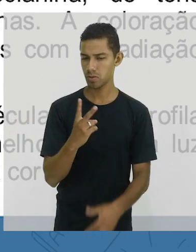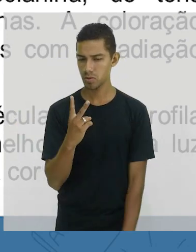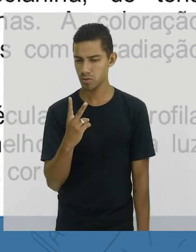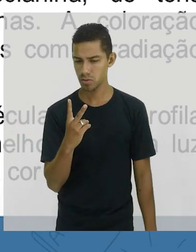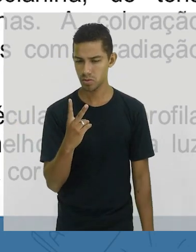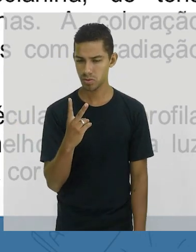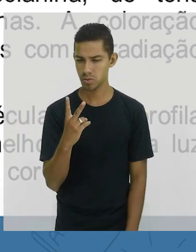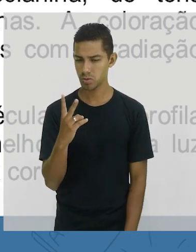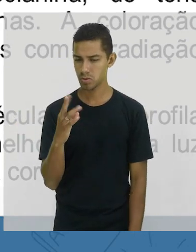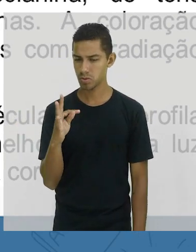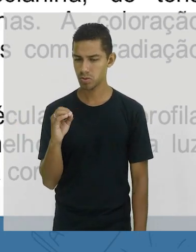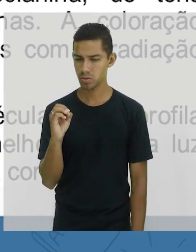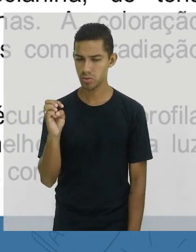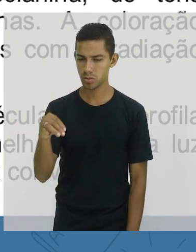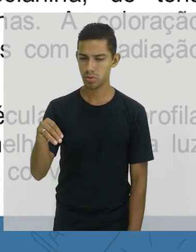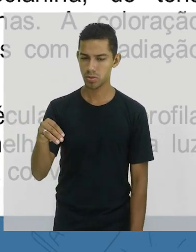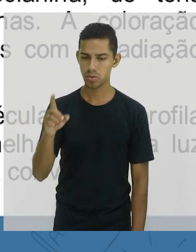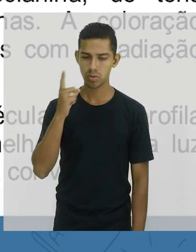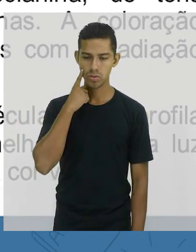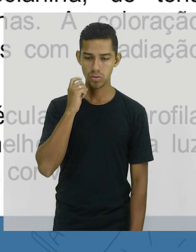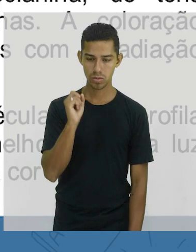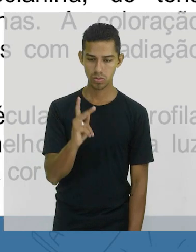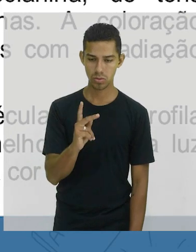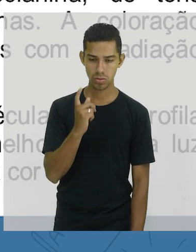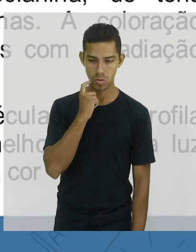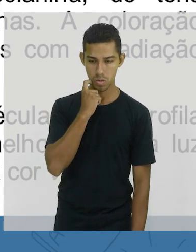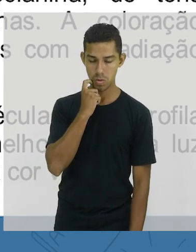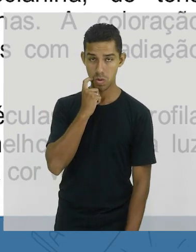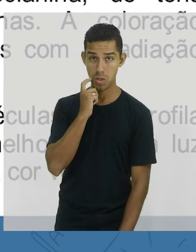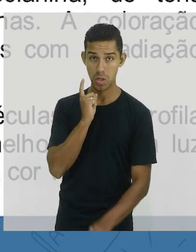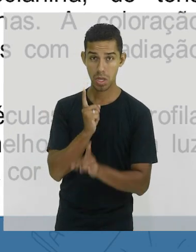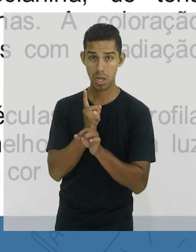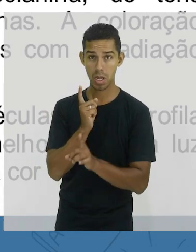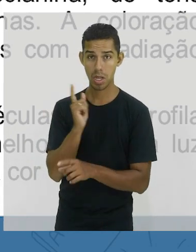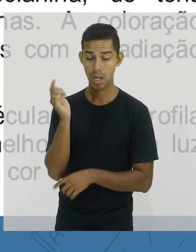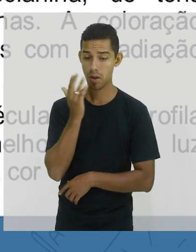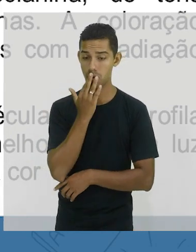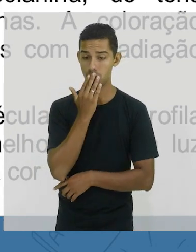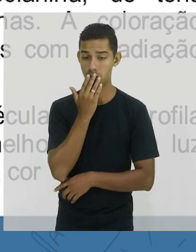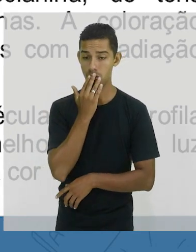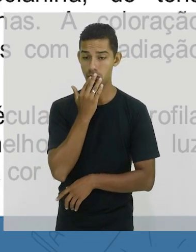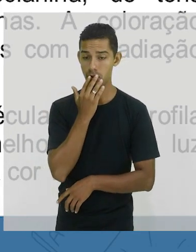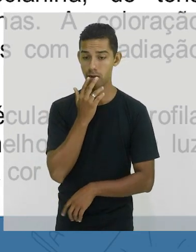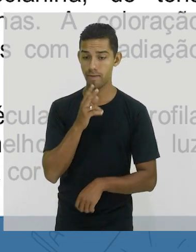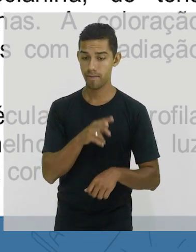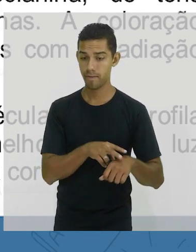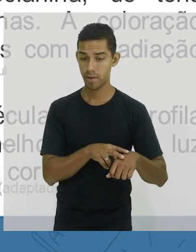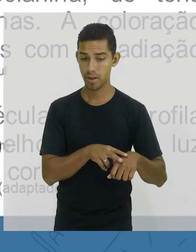tons, certo? E as vemos na cor verde.